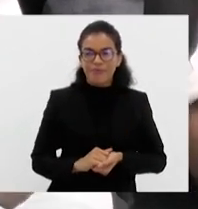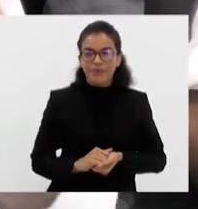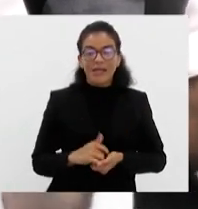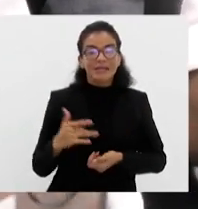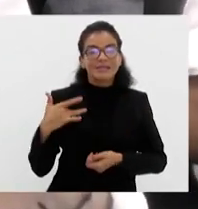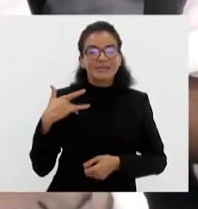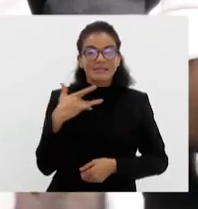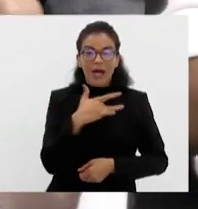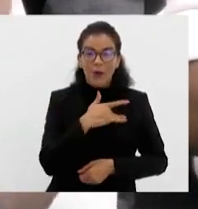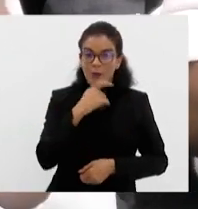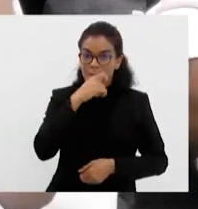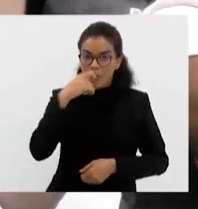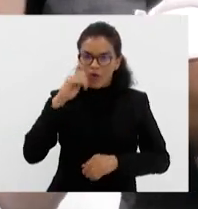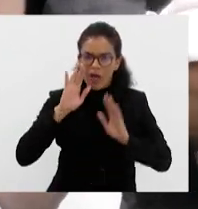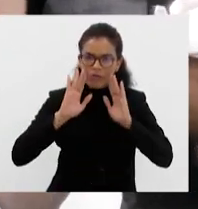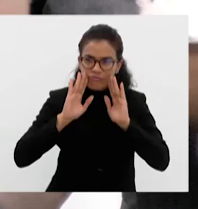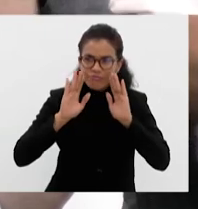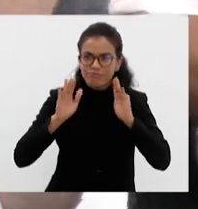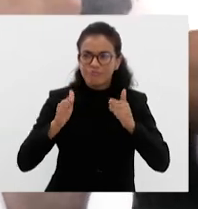bucal para